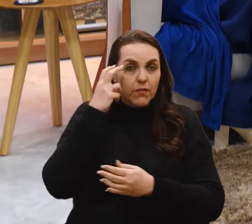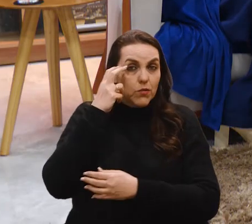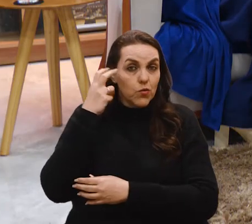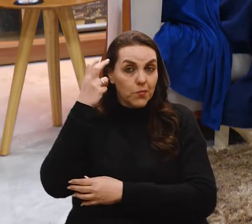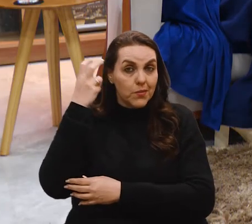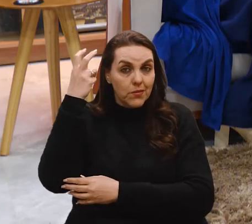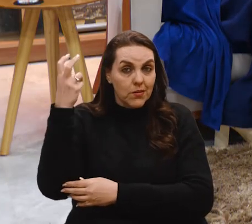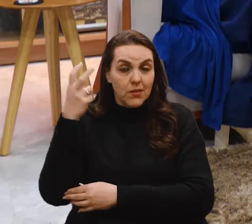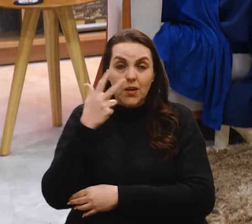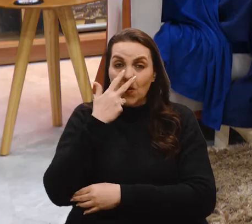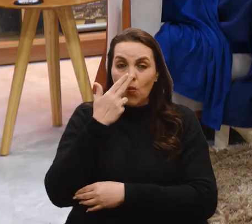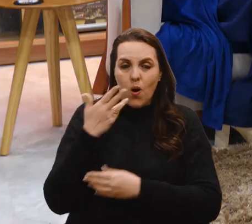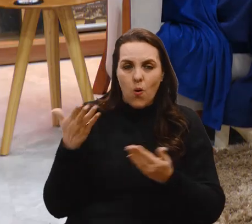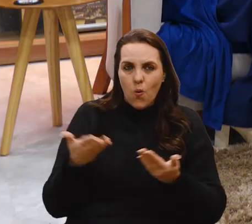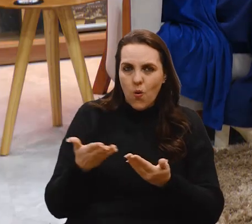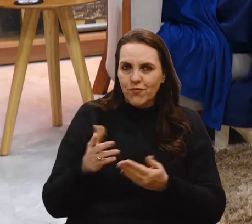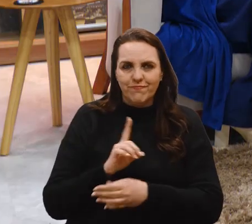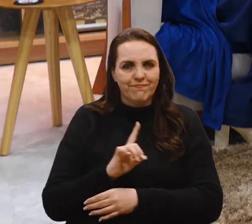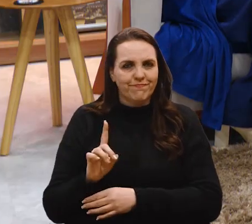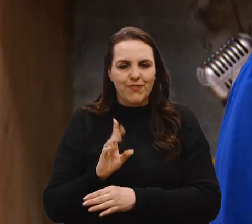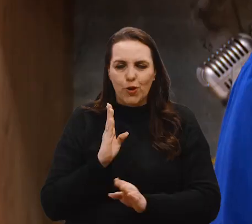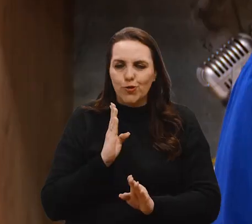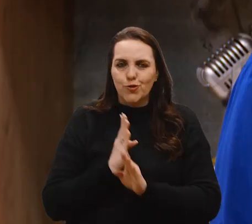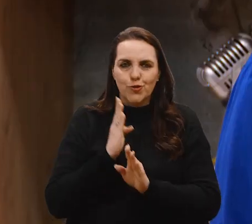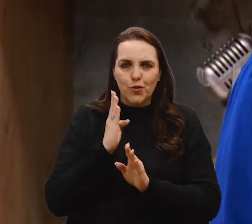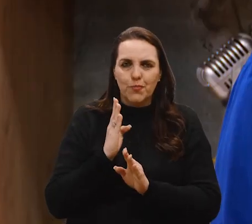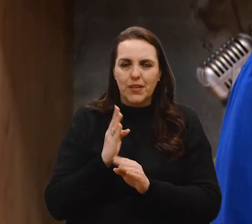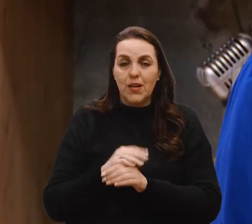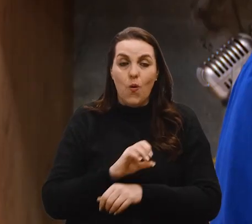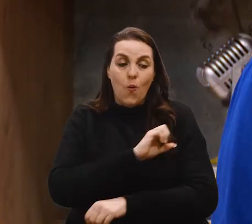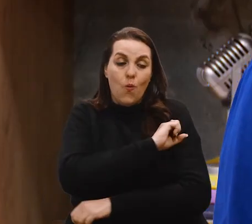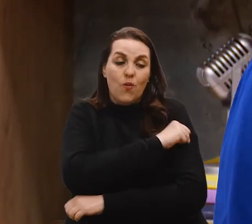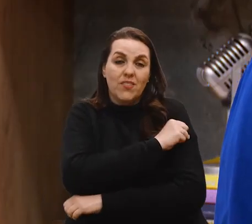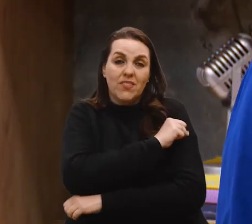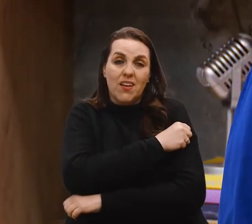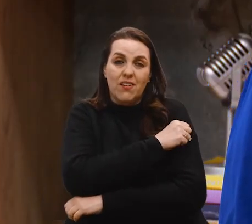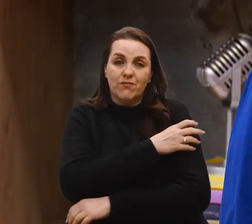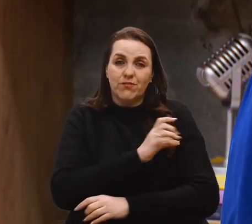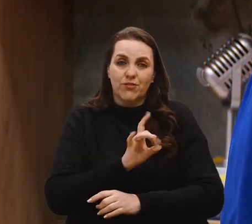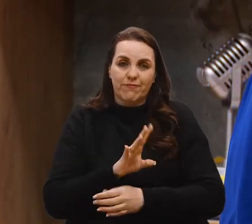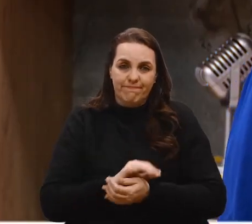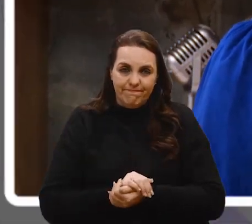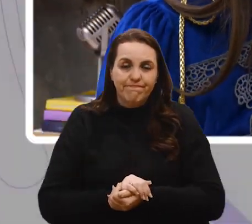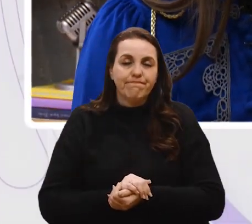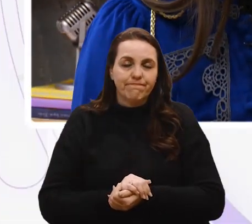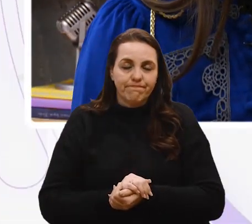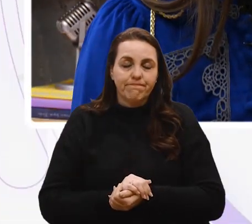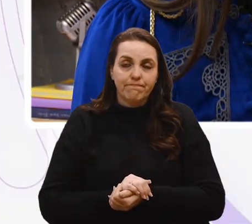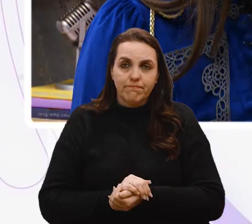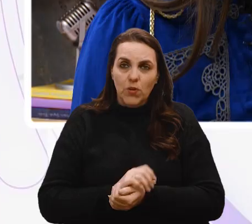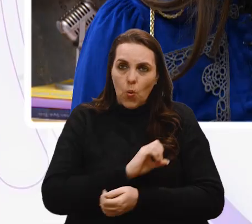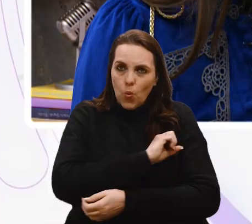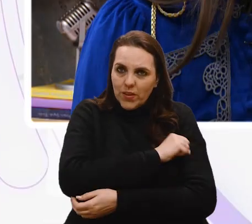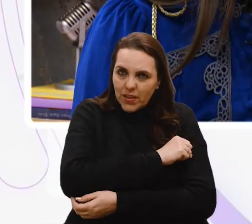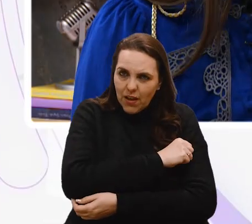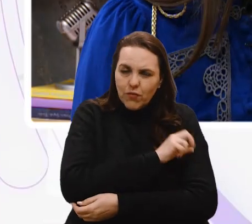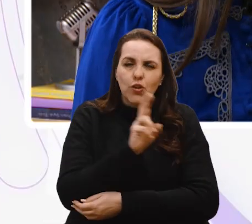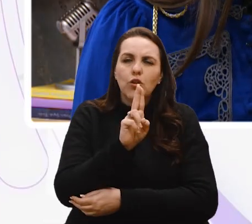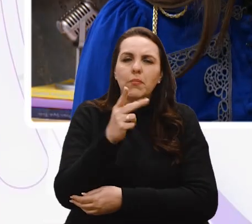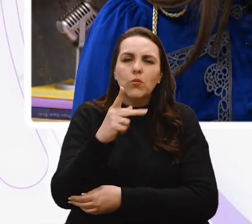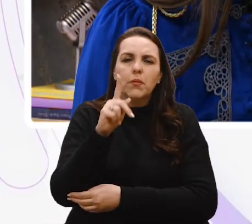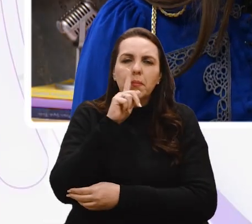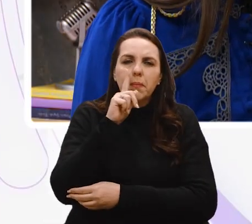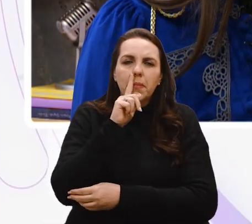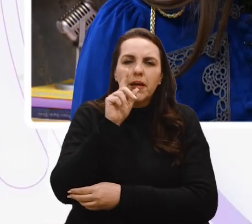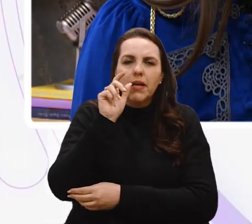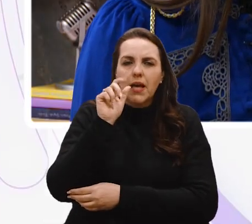gente fala hoje. Então, eu fui descobrir que era superdotada no 8º. No 8º No ano? no 8º ano. Como é o nome da mãe, Estela? É Ângela.